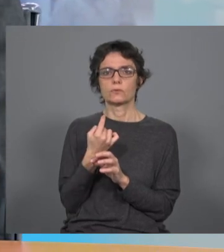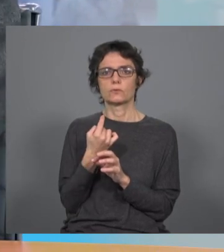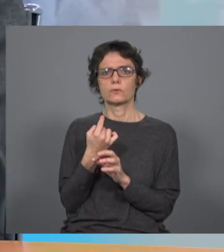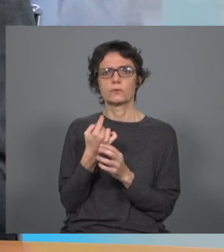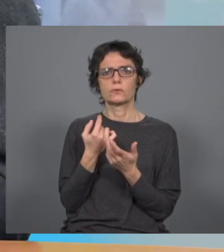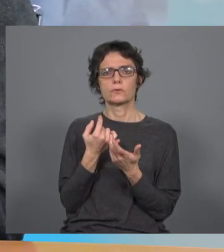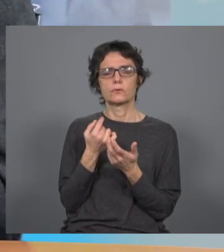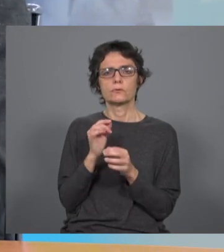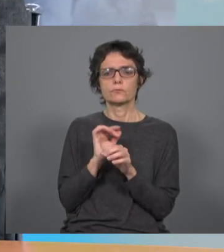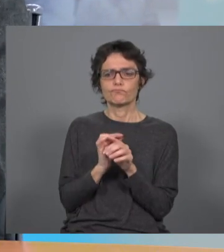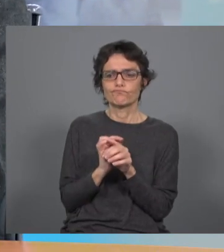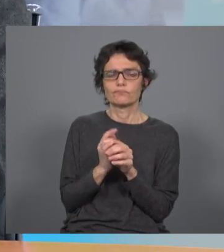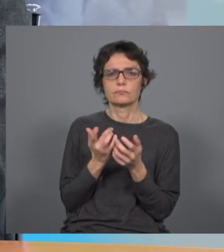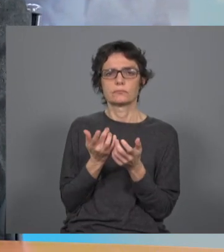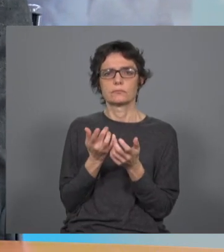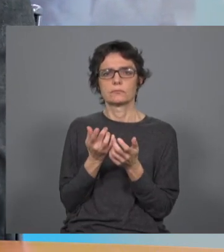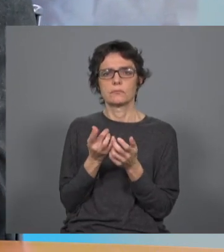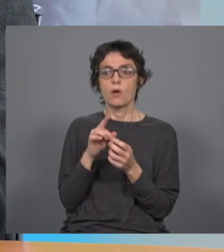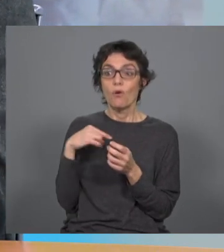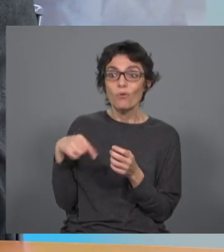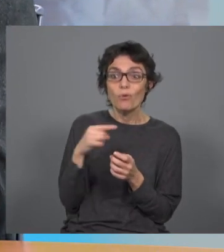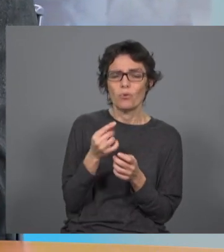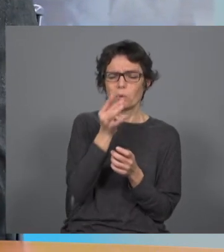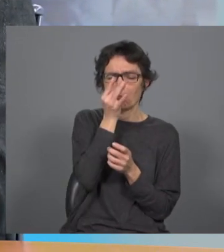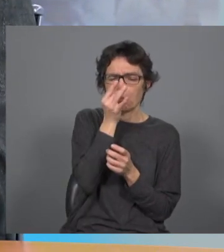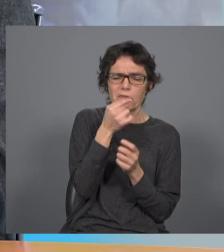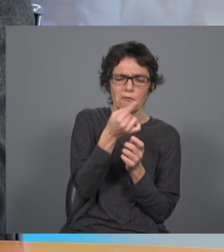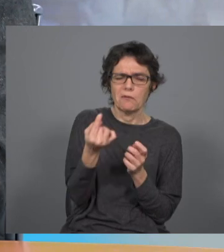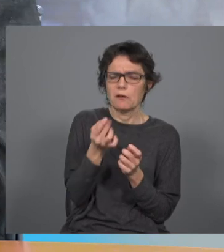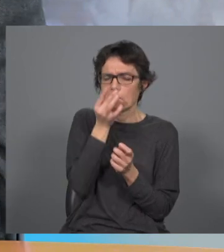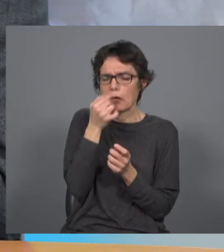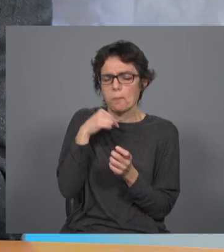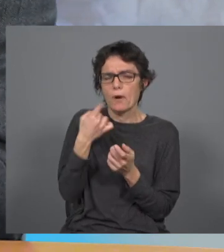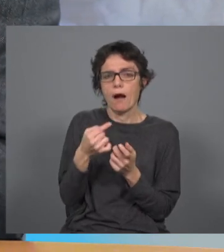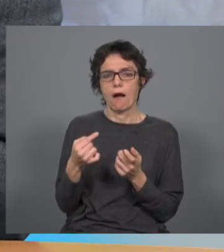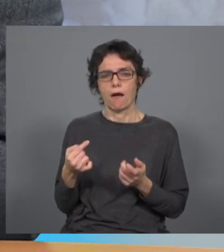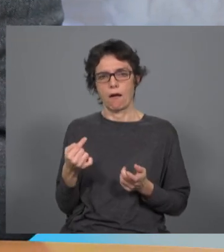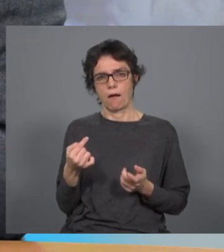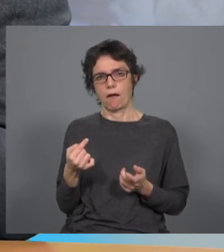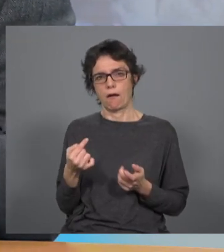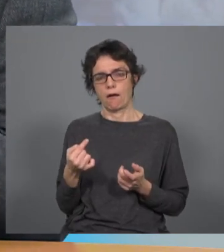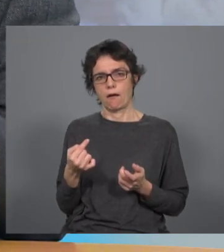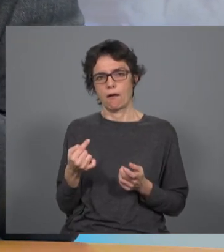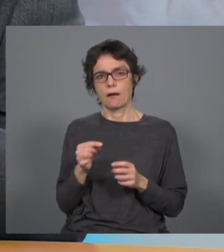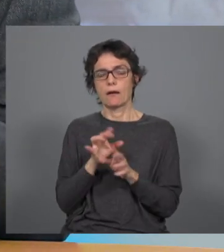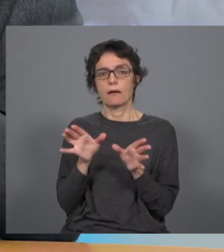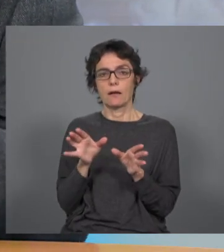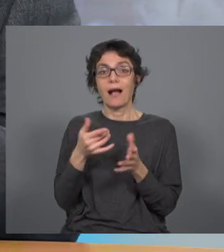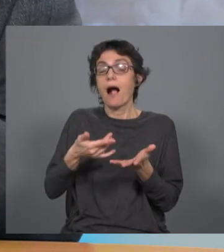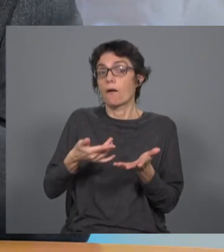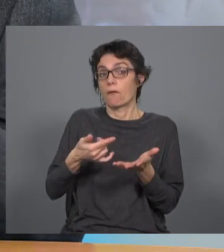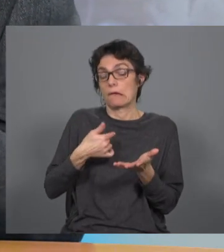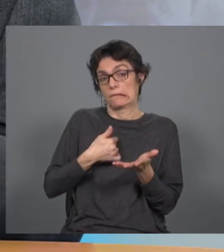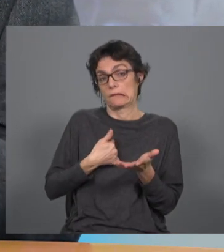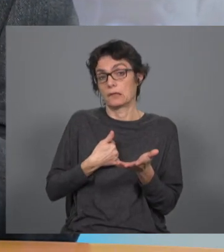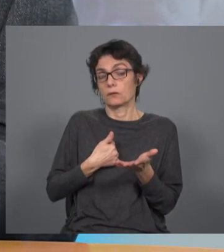e no corpo eclesial onde celebramos. Portanto, não é porque eu tenho uma clarividência dessa fragilidade por outras vias